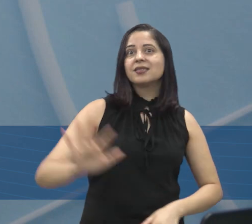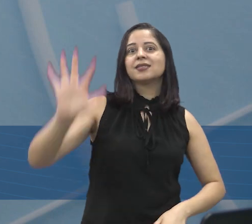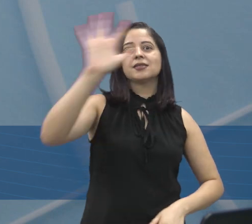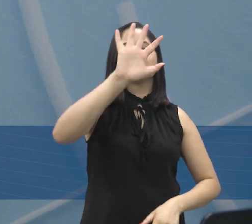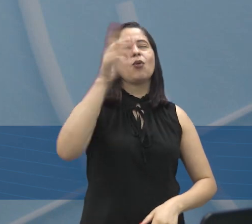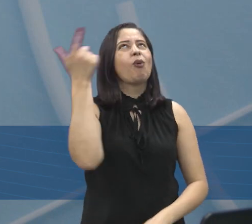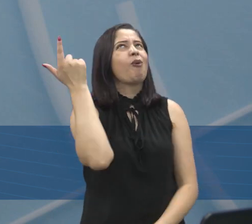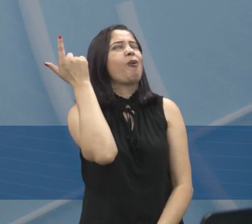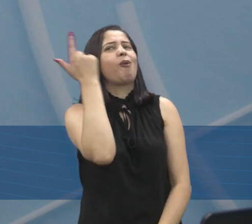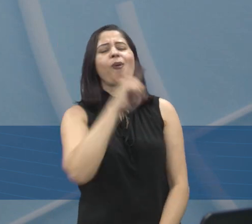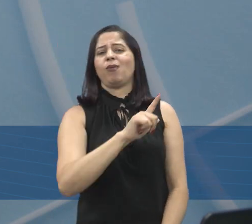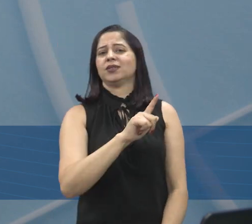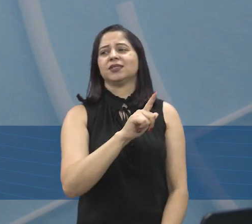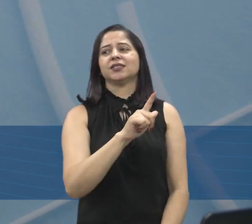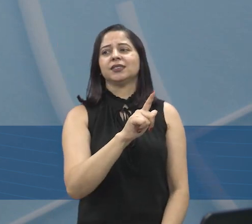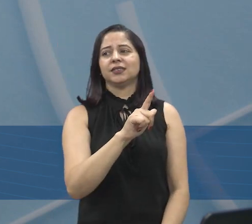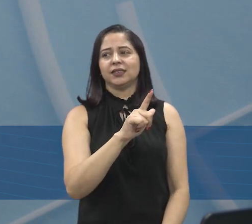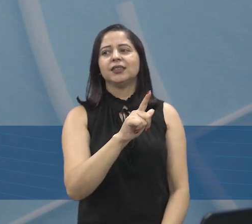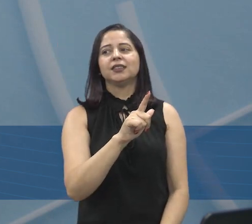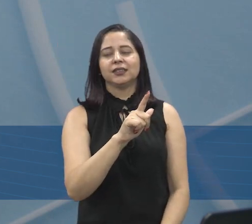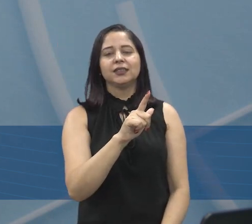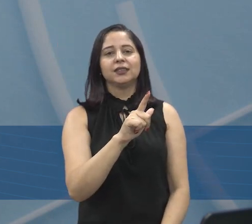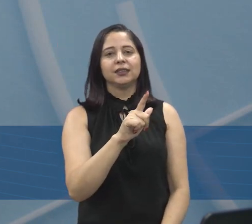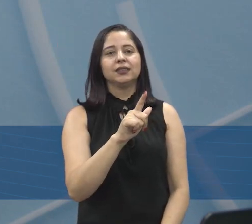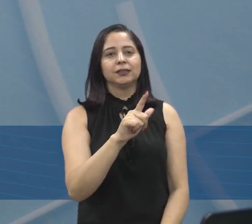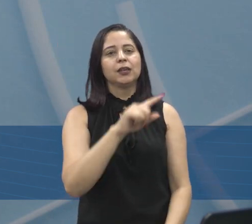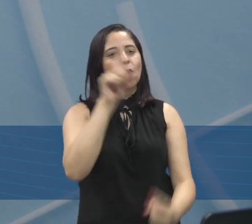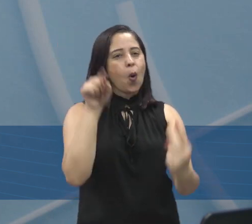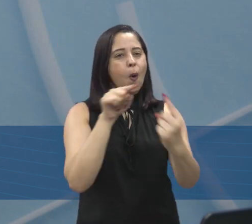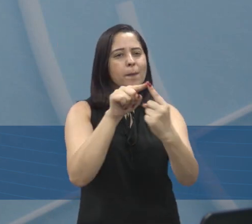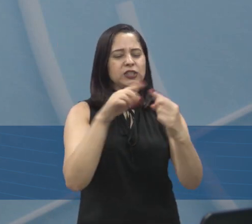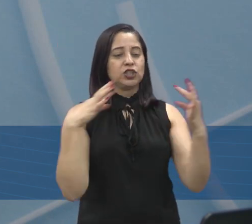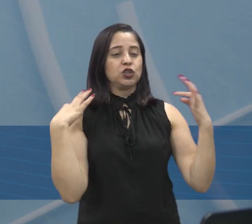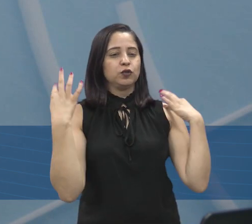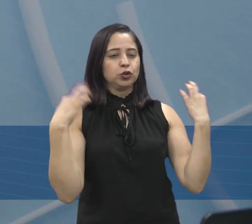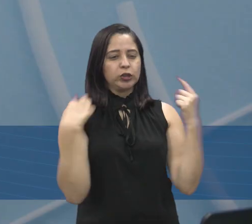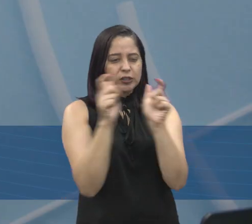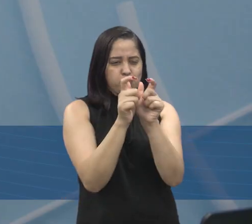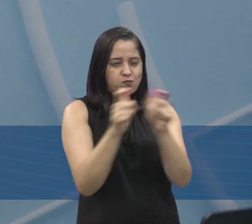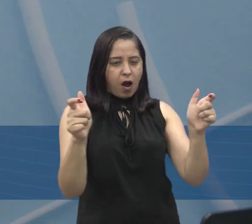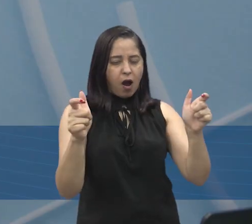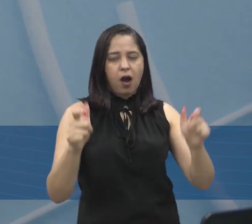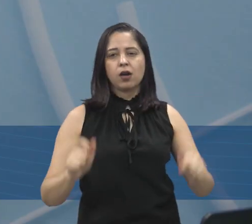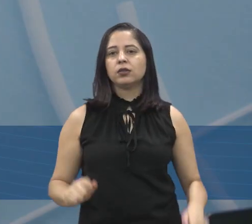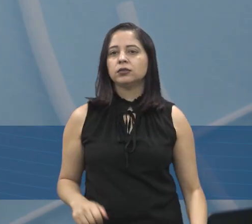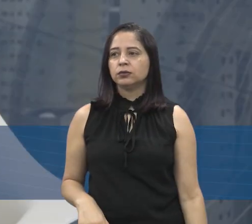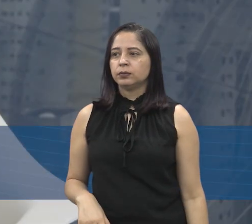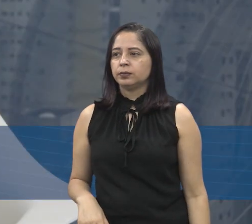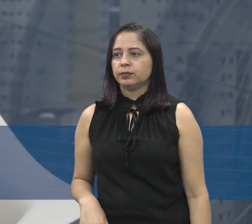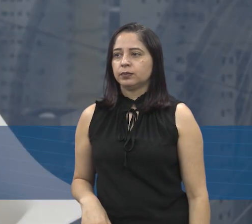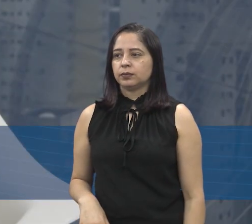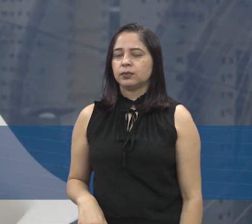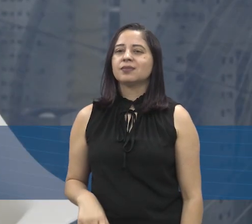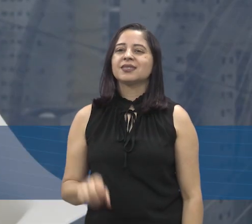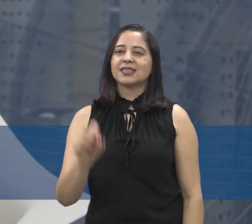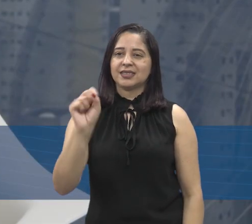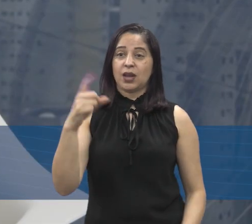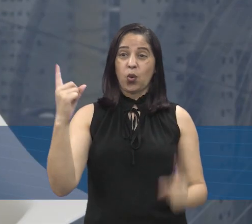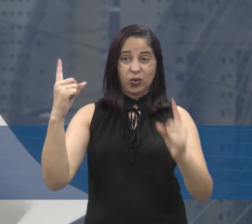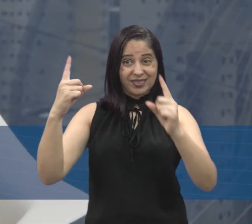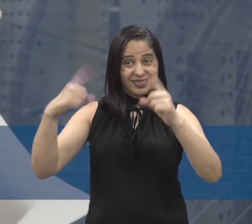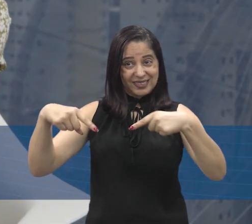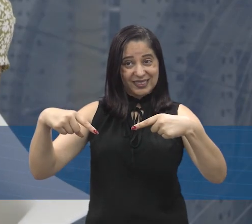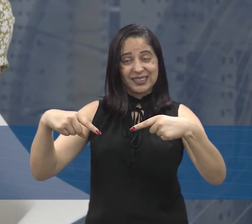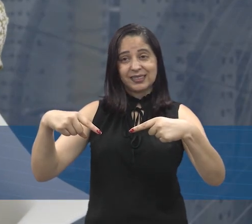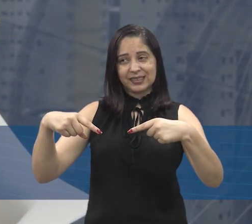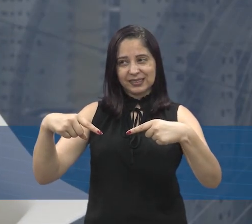gente consiga permanecer com essa ideia de turismo, né? Isso mesmo, Dani. O maior desafio, um